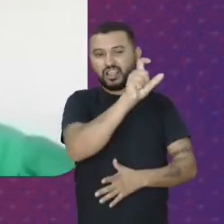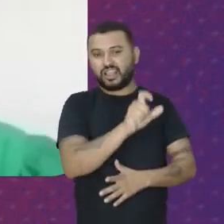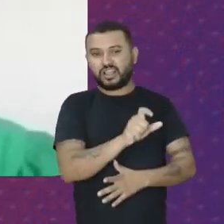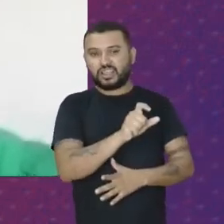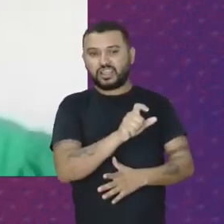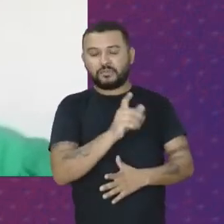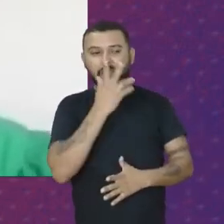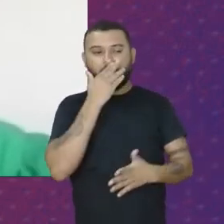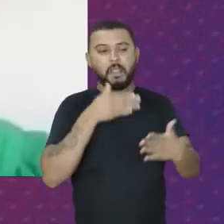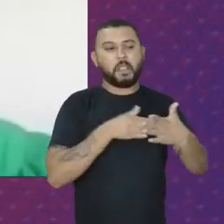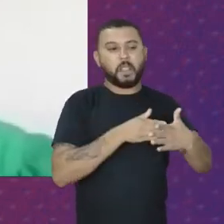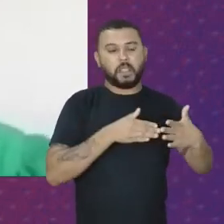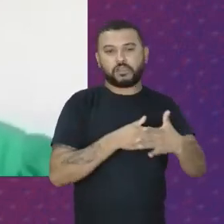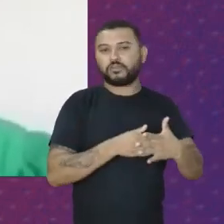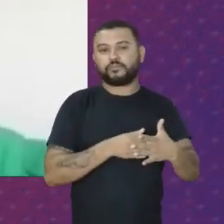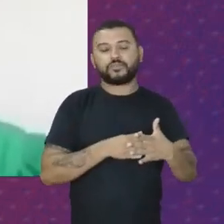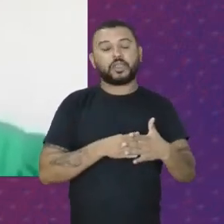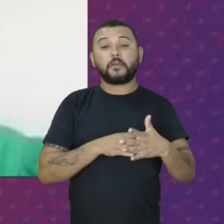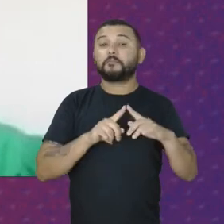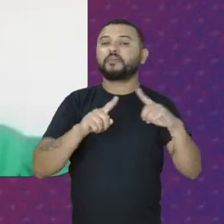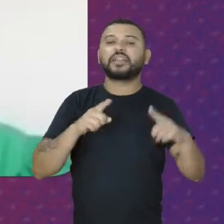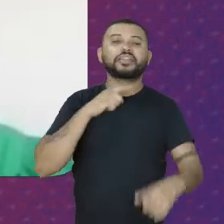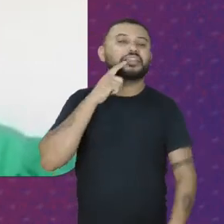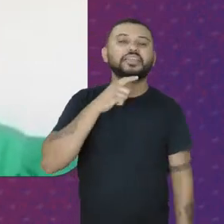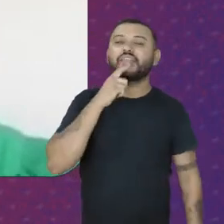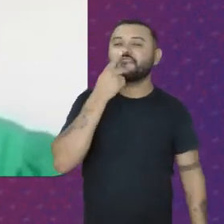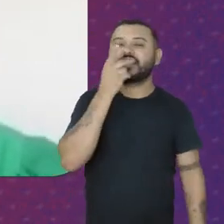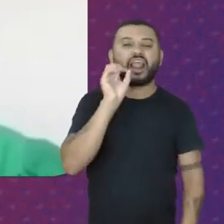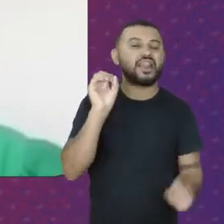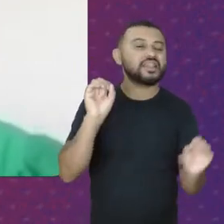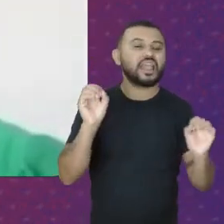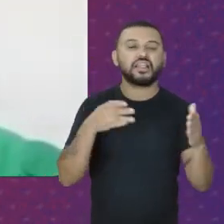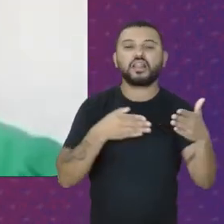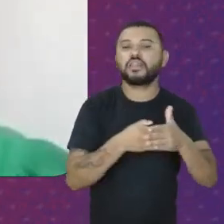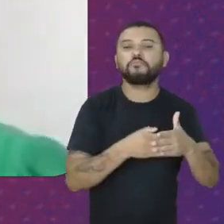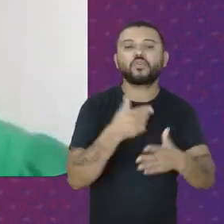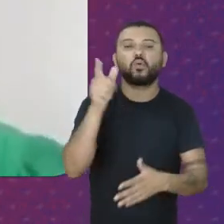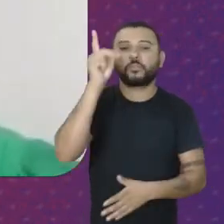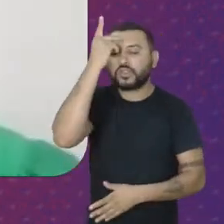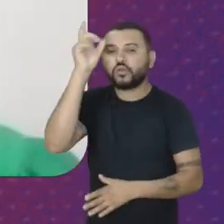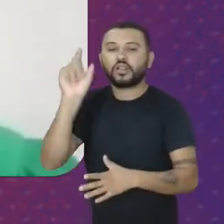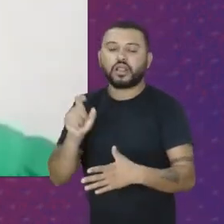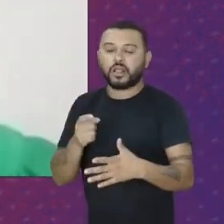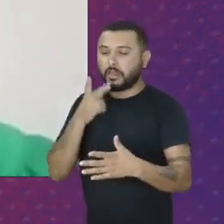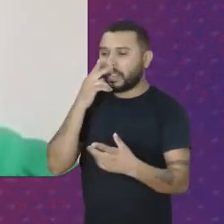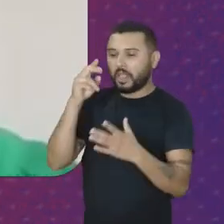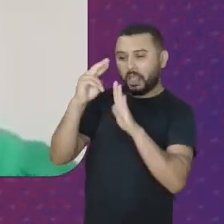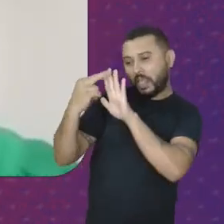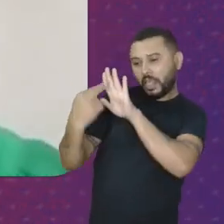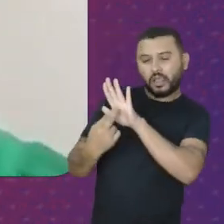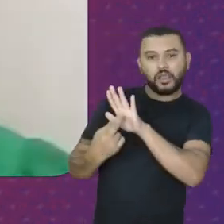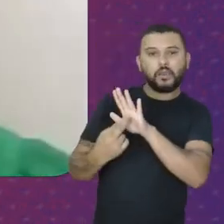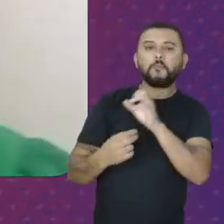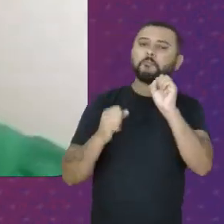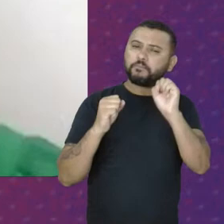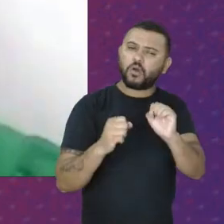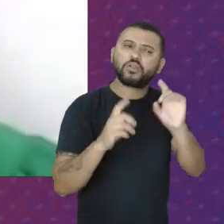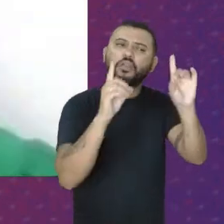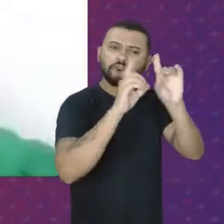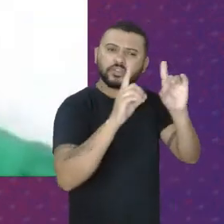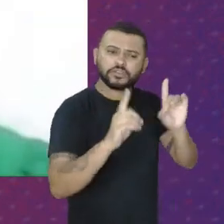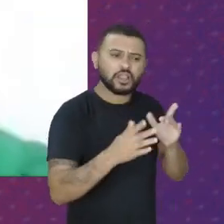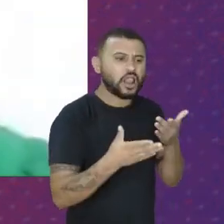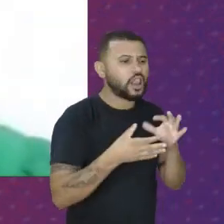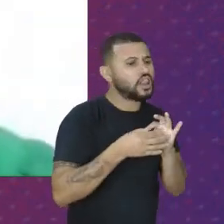o nosso limite. Ninguém é capaz de dizer o limite de outra pessoa, sendo ela pessoa com